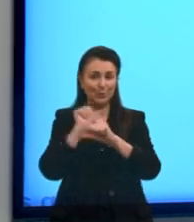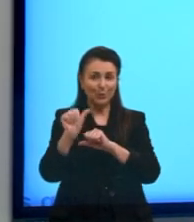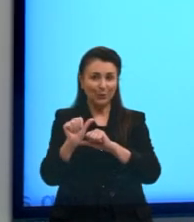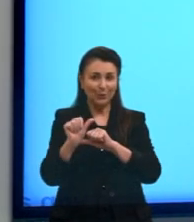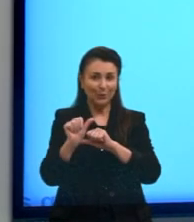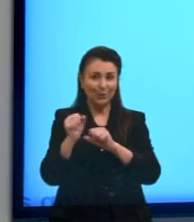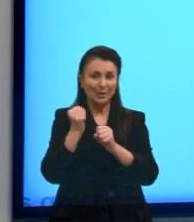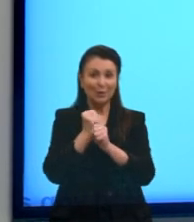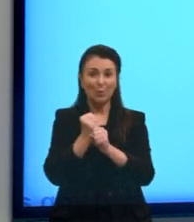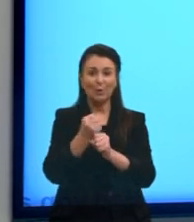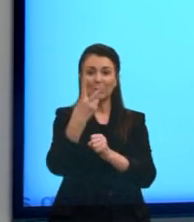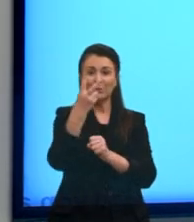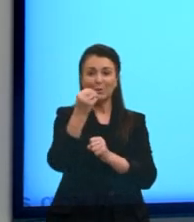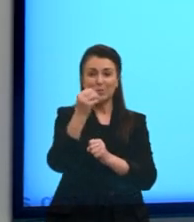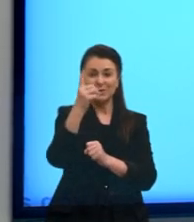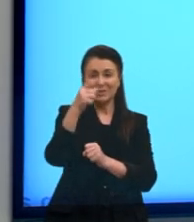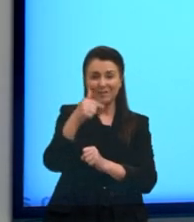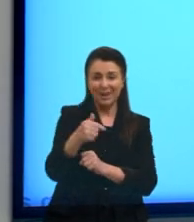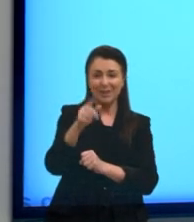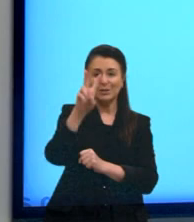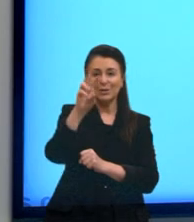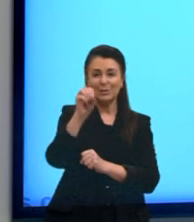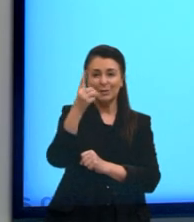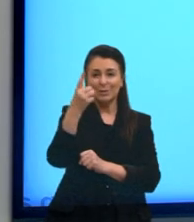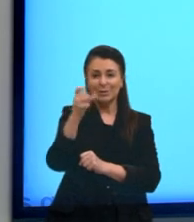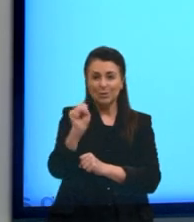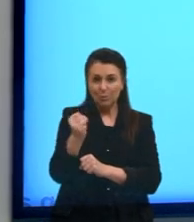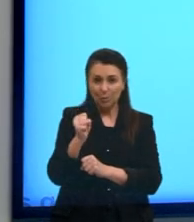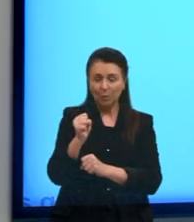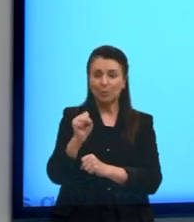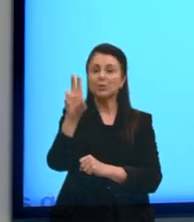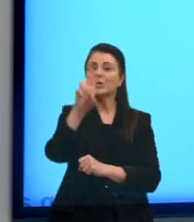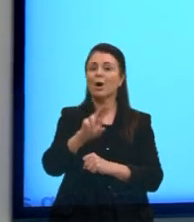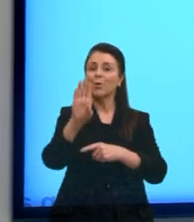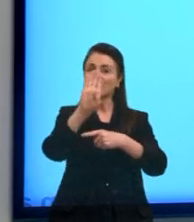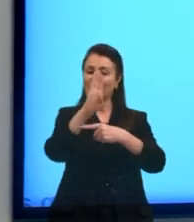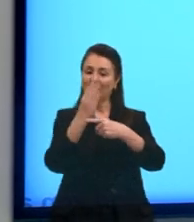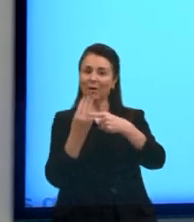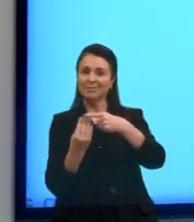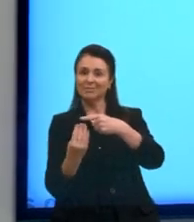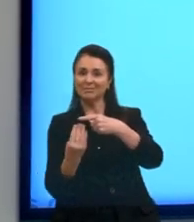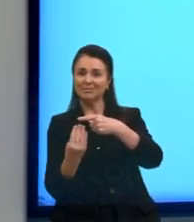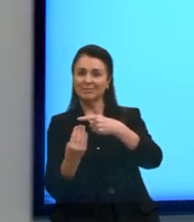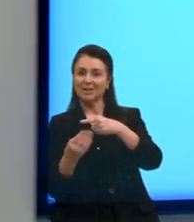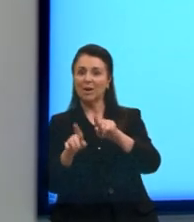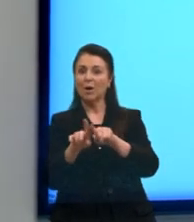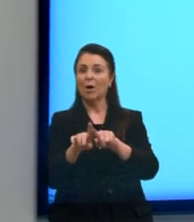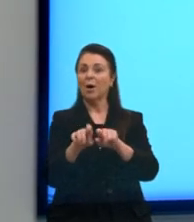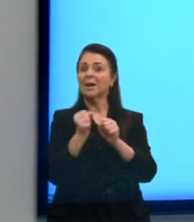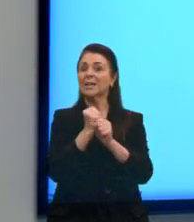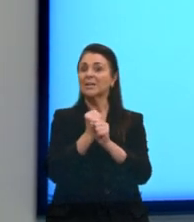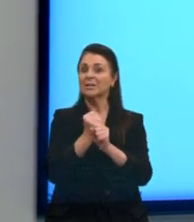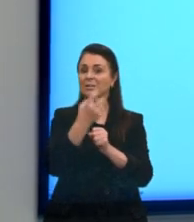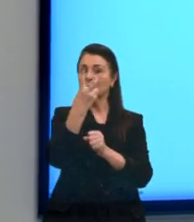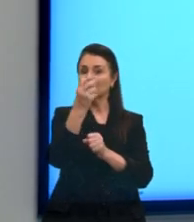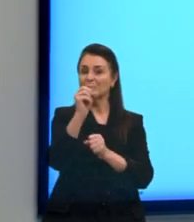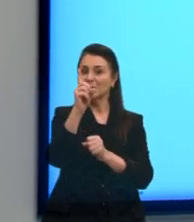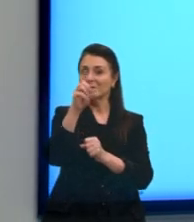ó 2017/2018 aquele já colocou em forma de fração mas aqui ó em 2019